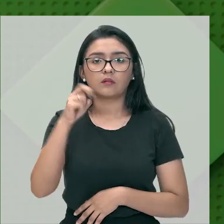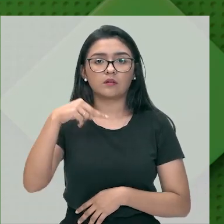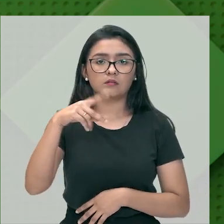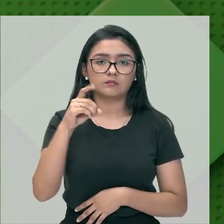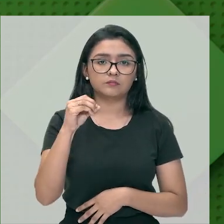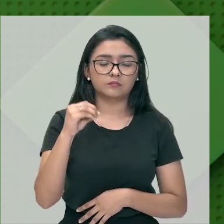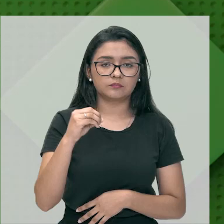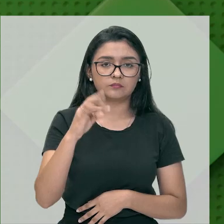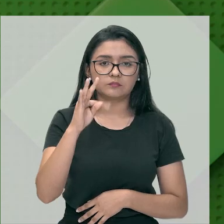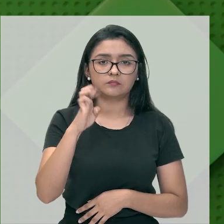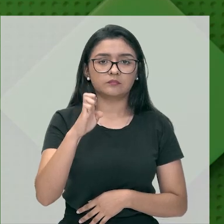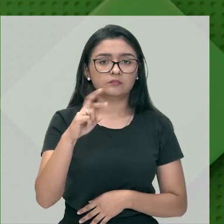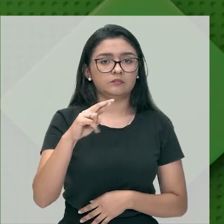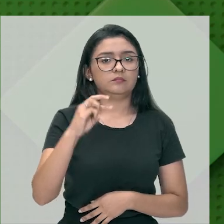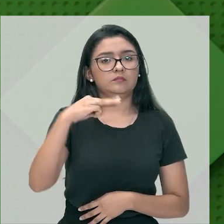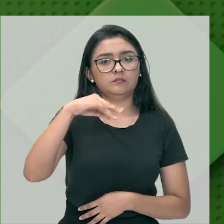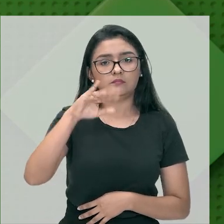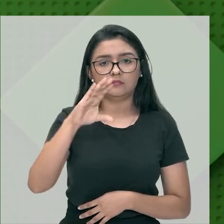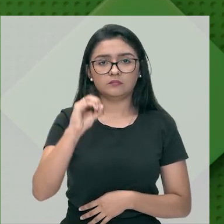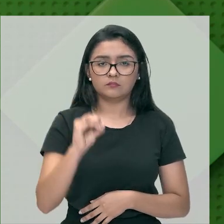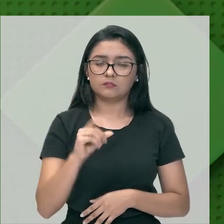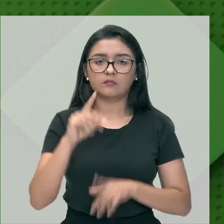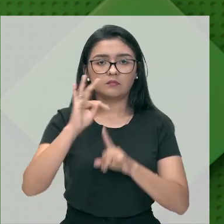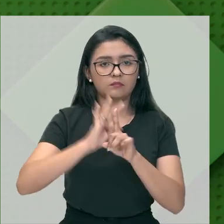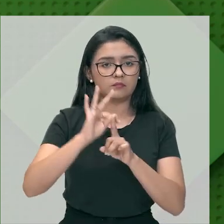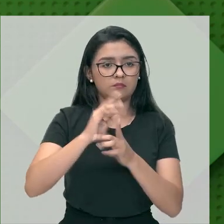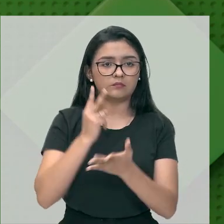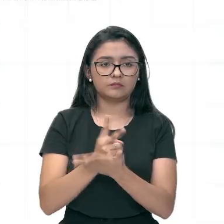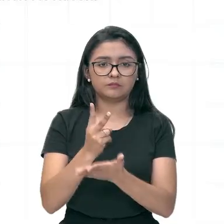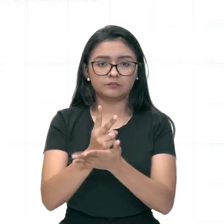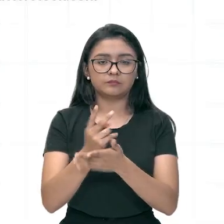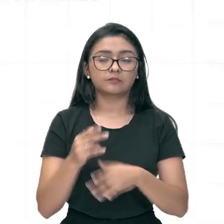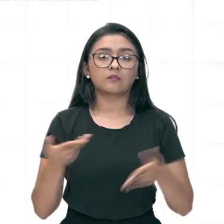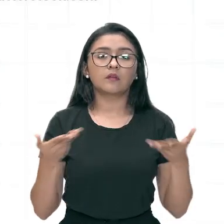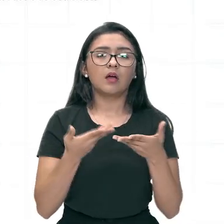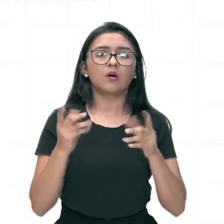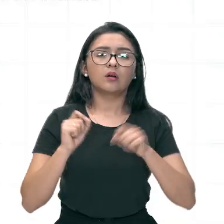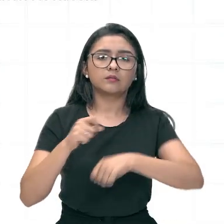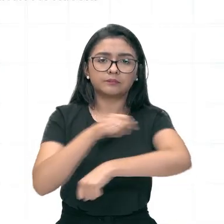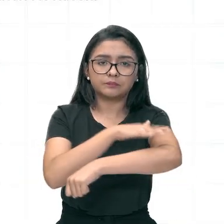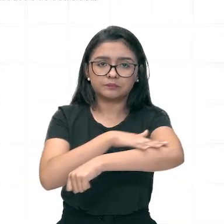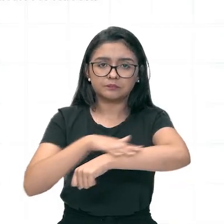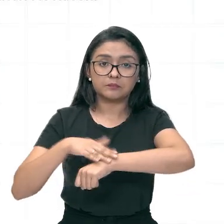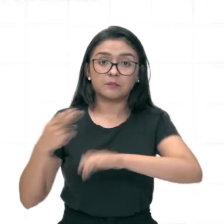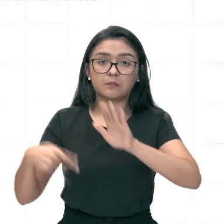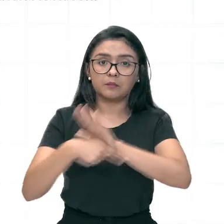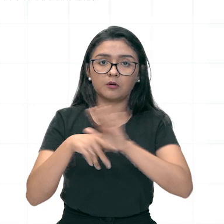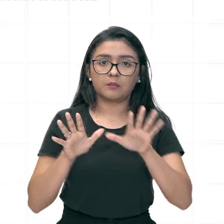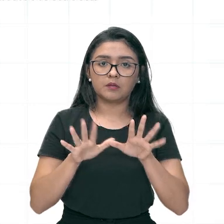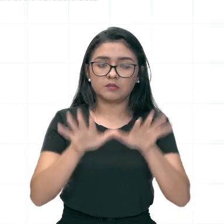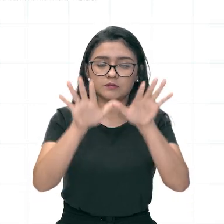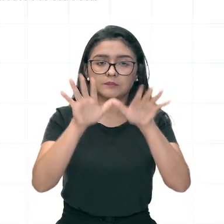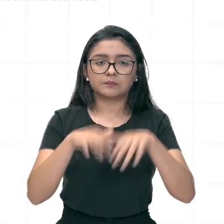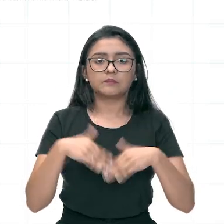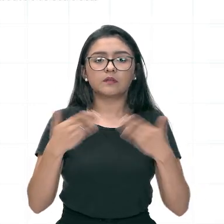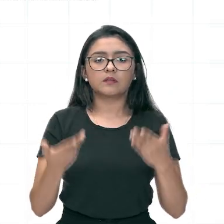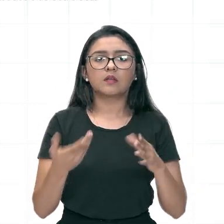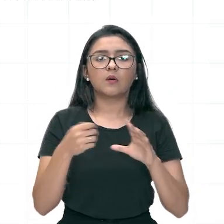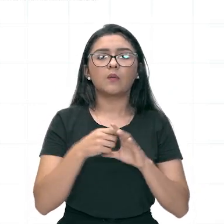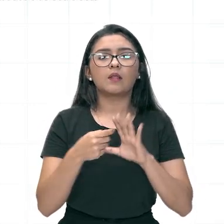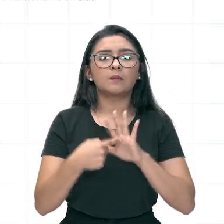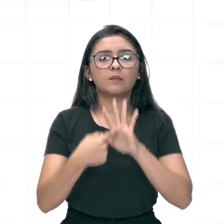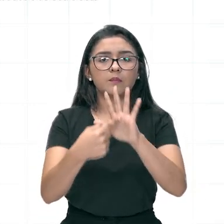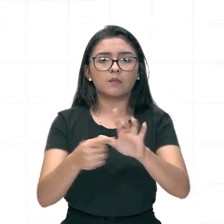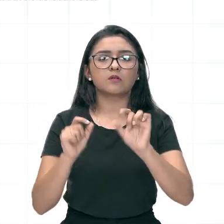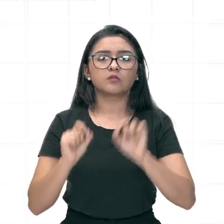eles conseguem manter uma temperatura interna constante. Vamos observar agora sobre a pele das aves. As aves apresentam